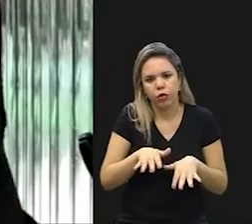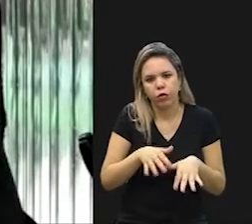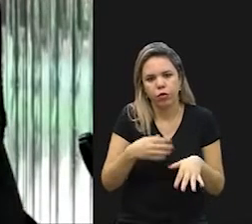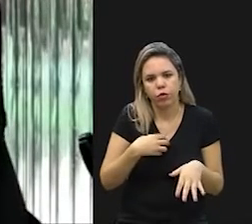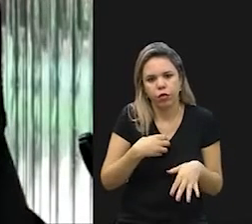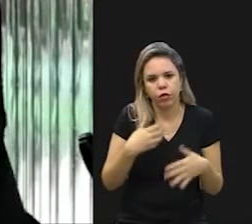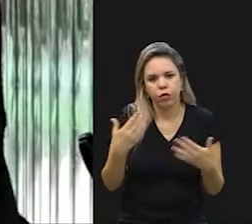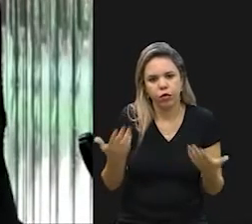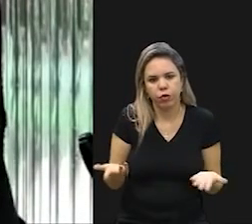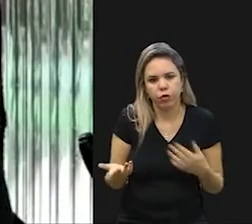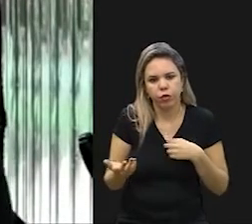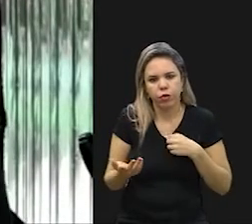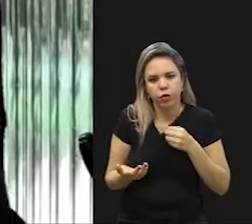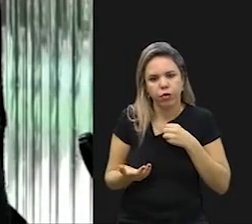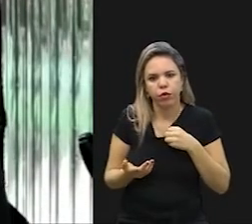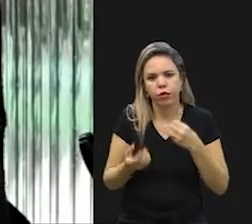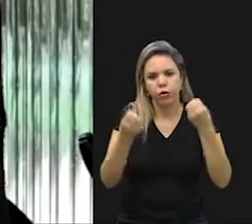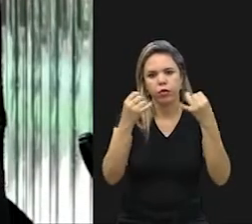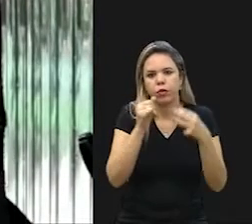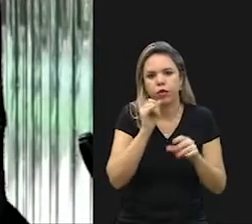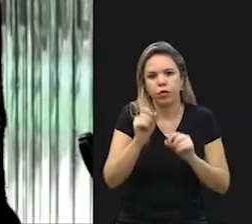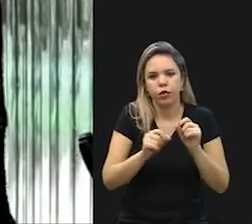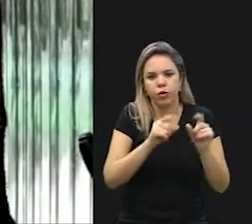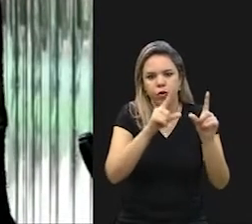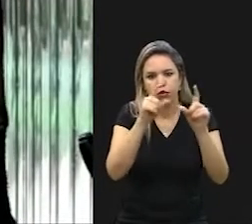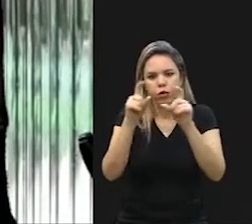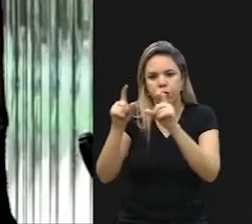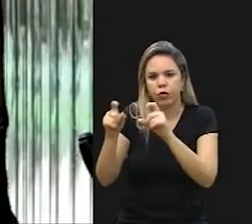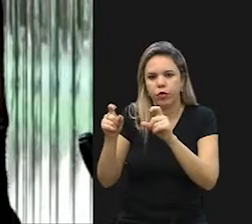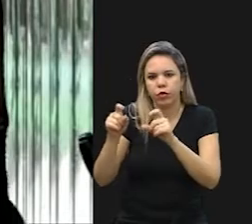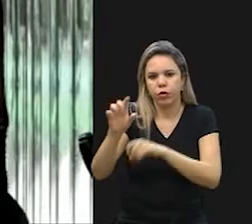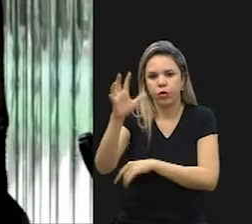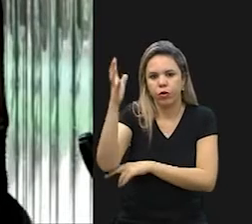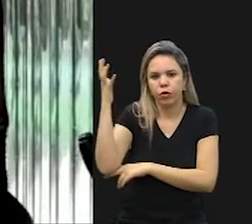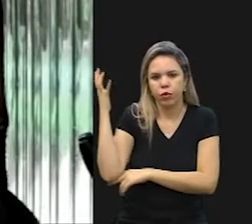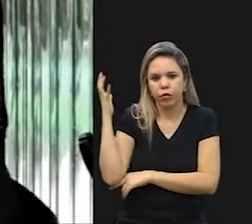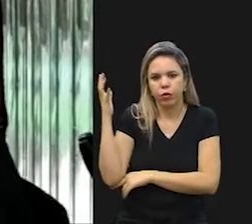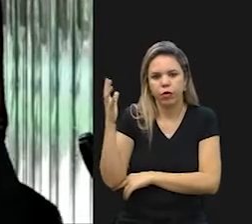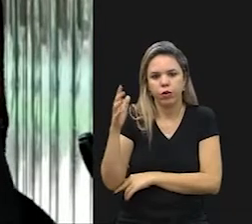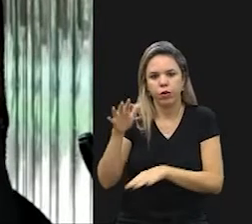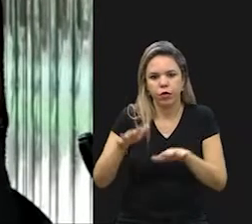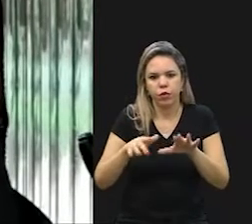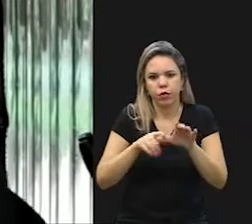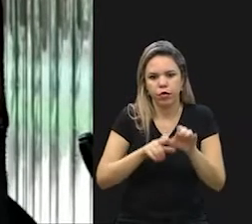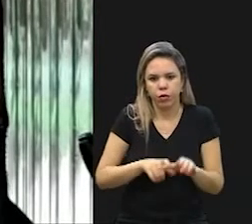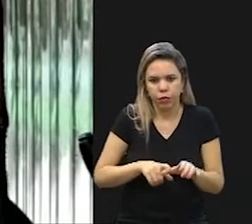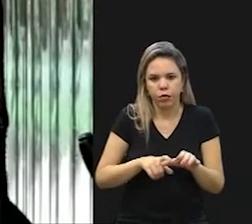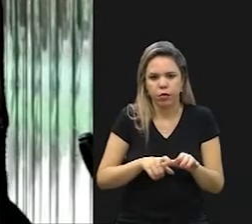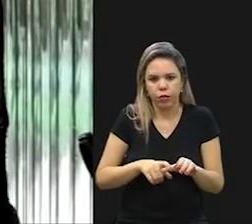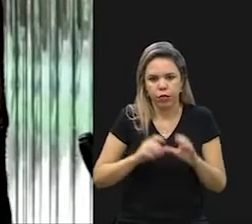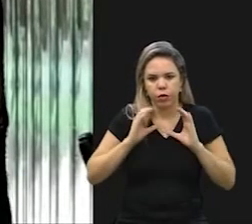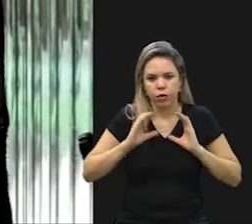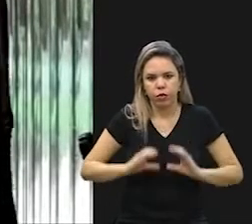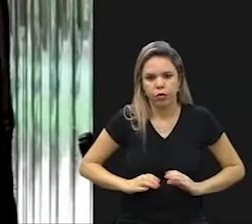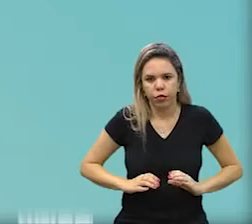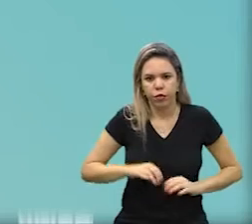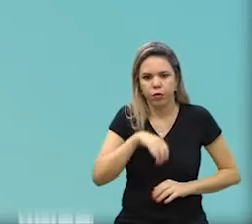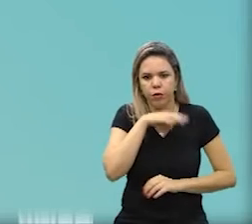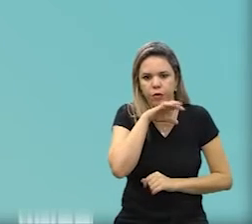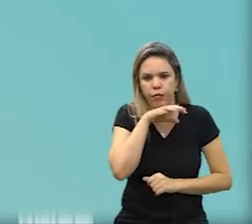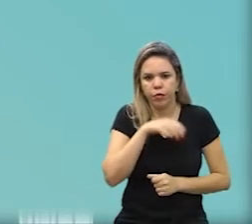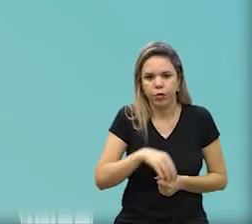e tudo mais. Quando a gente está tratando de fotografia de natureza, a gente depende exclusivamente do comportamento dos